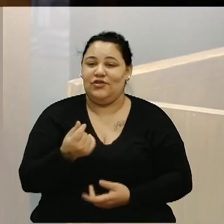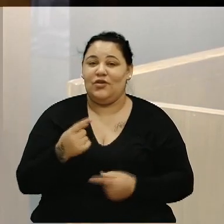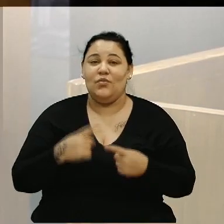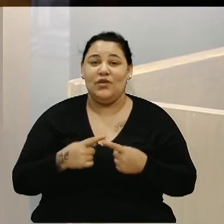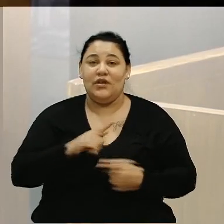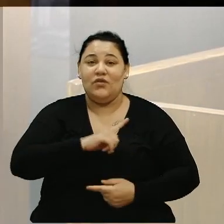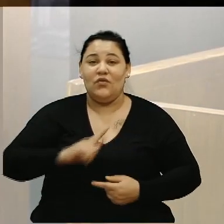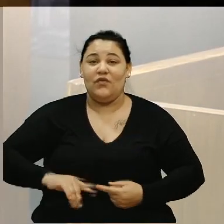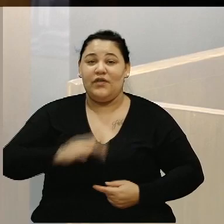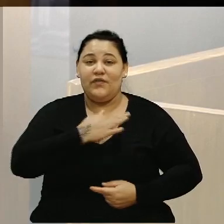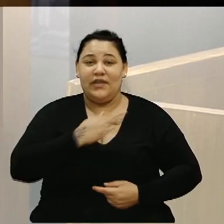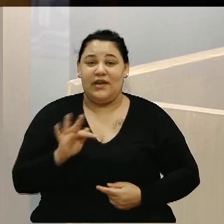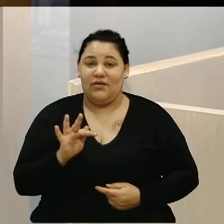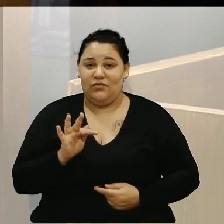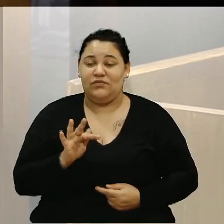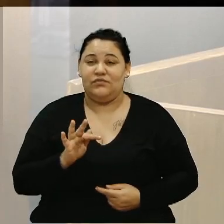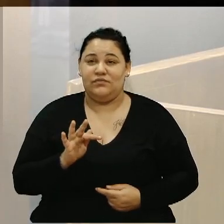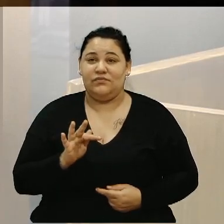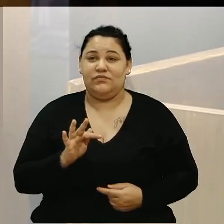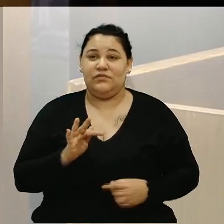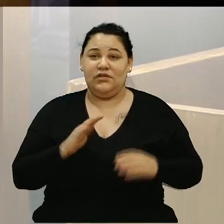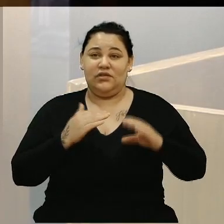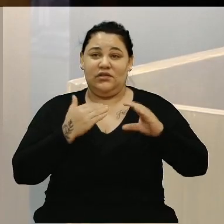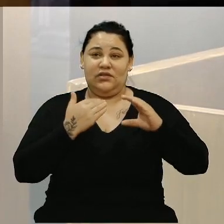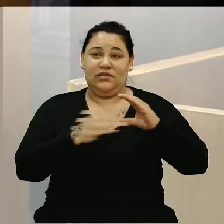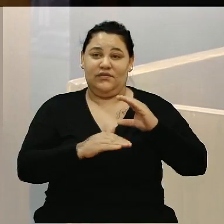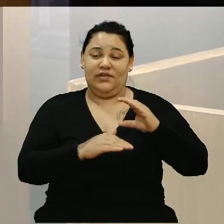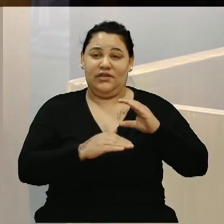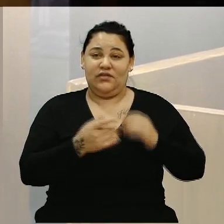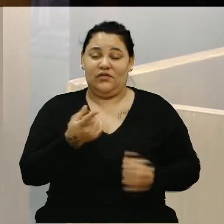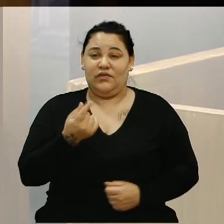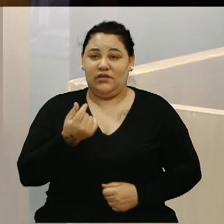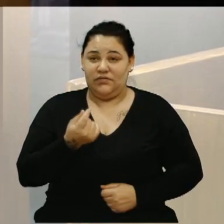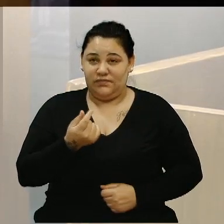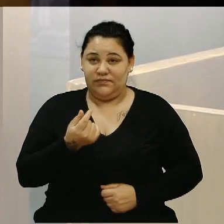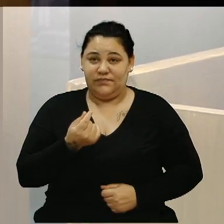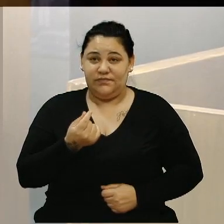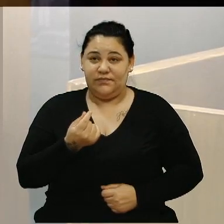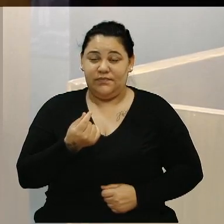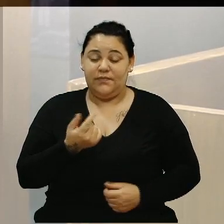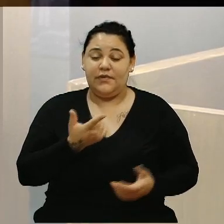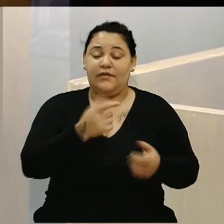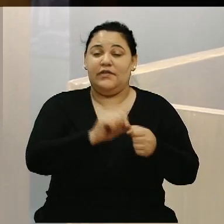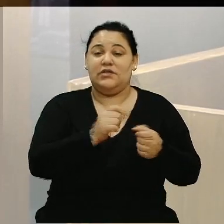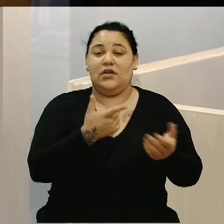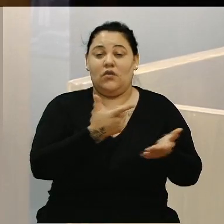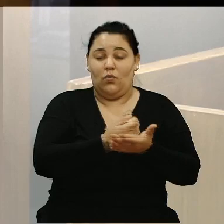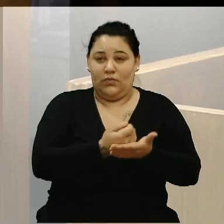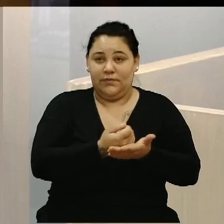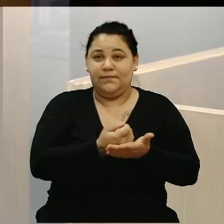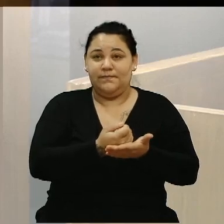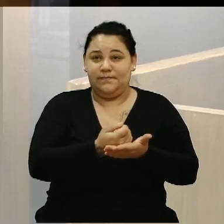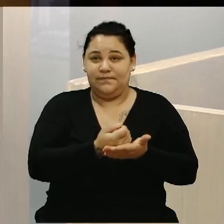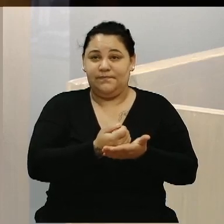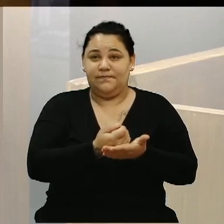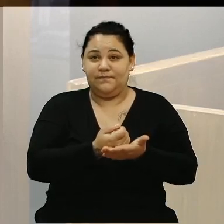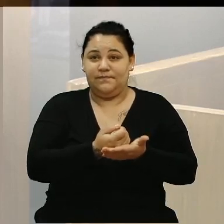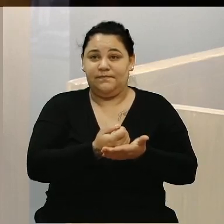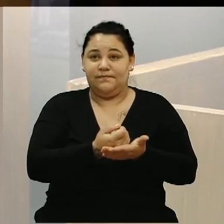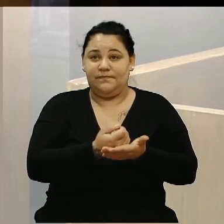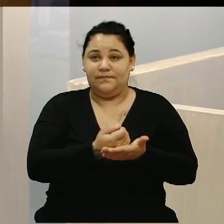federal repassa justamente esse valor para a compra